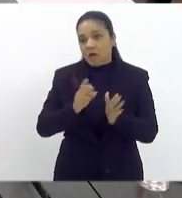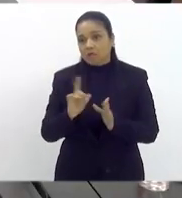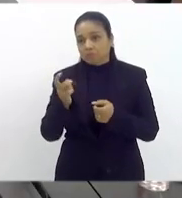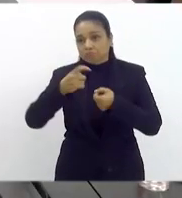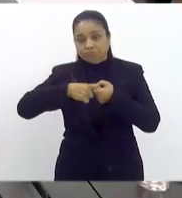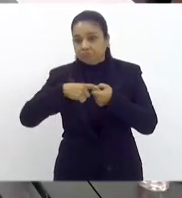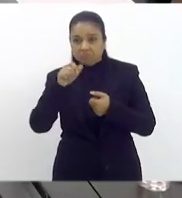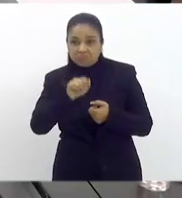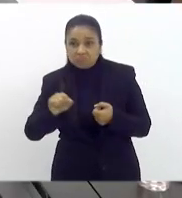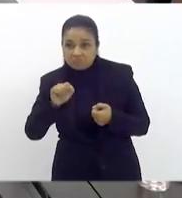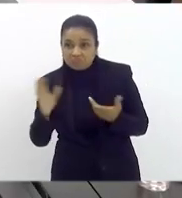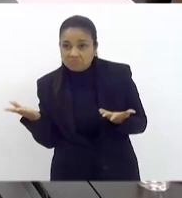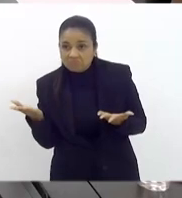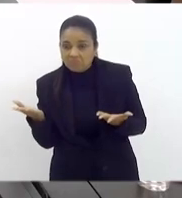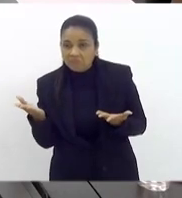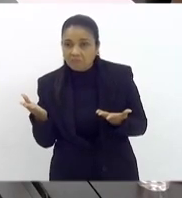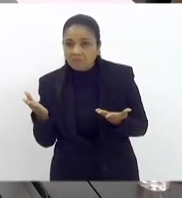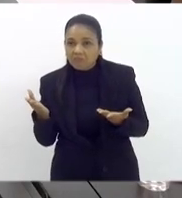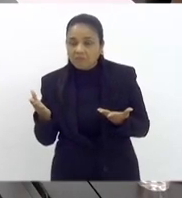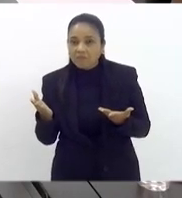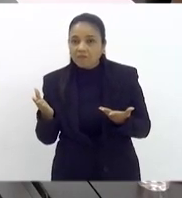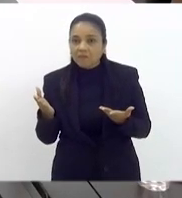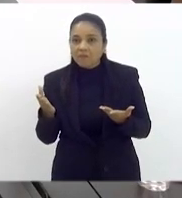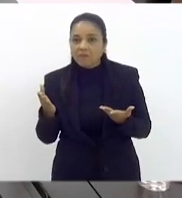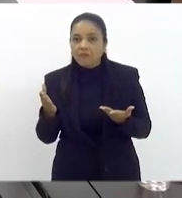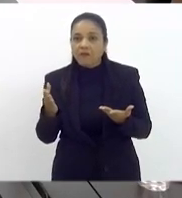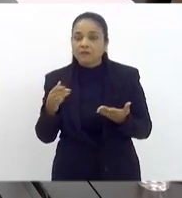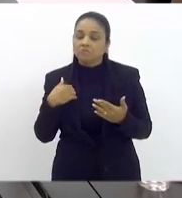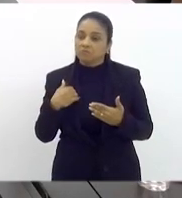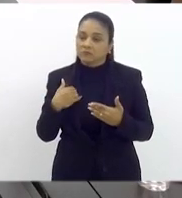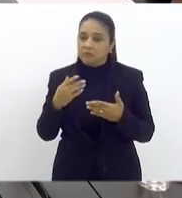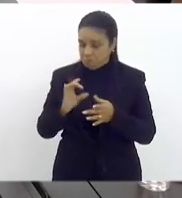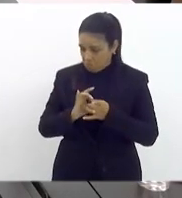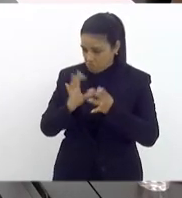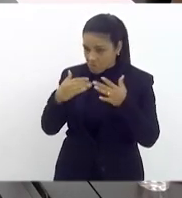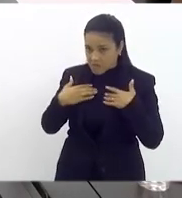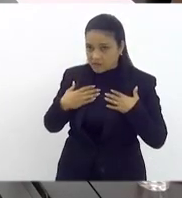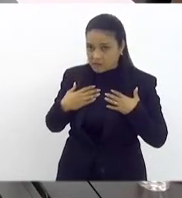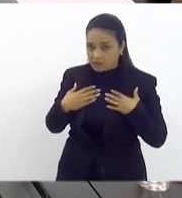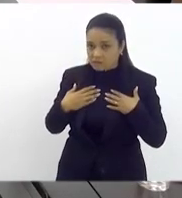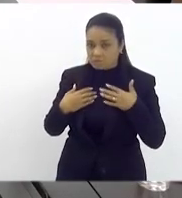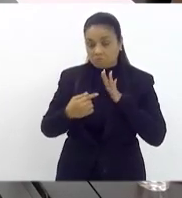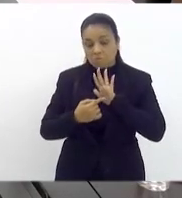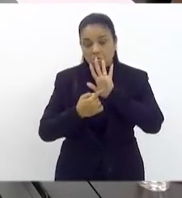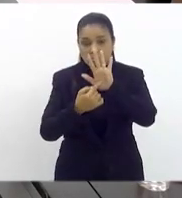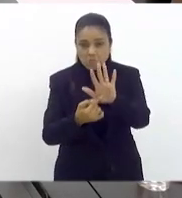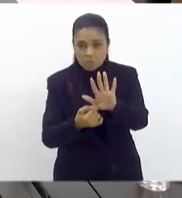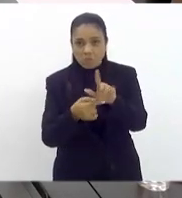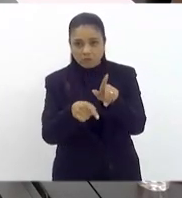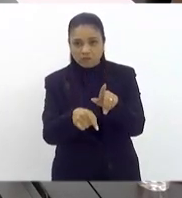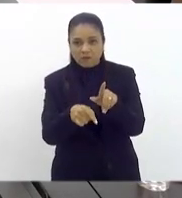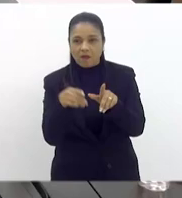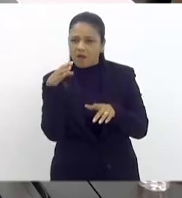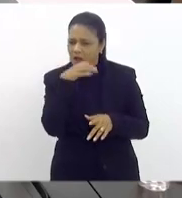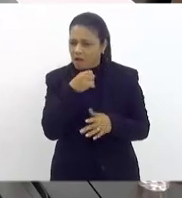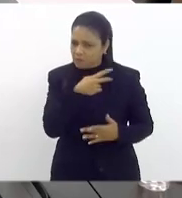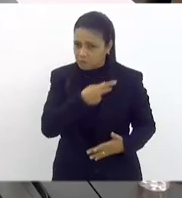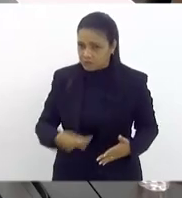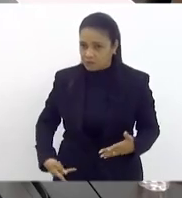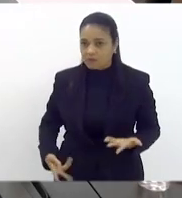não é? Então, o senhor me permite o exibir isso aqui rapidamente, presidente, para que Vossa Excelência